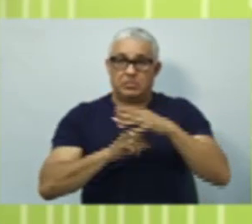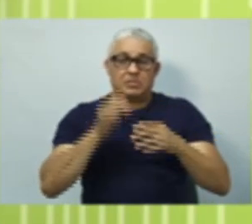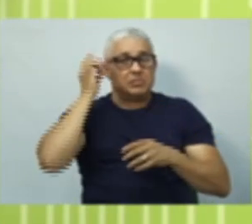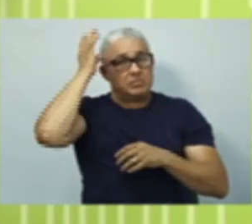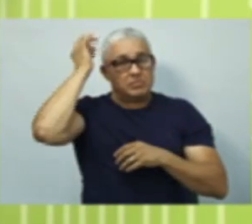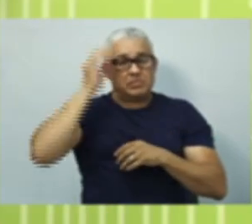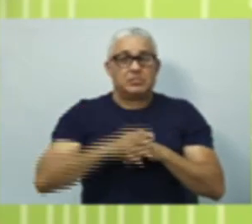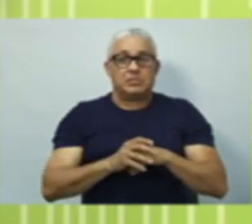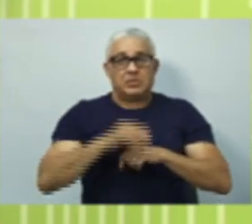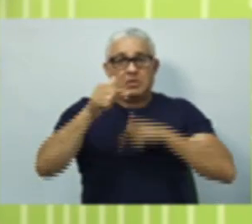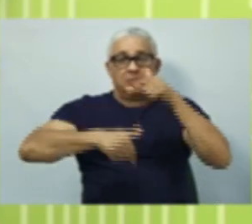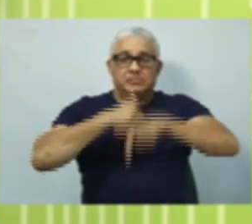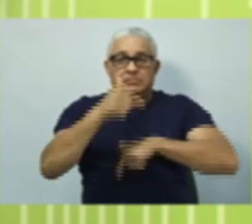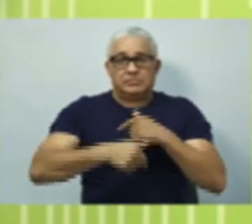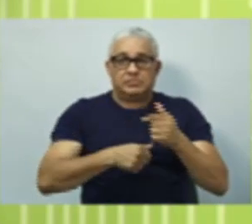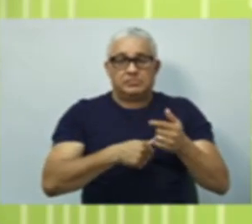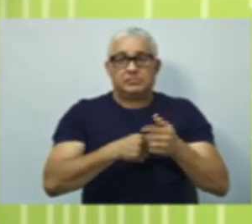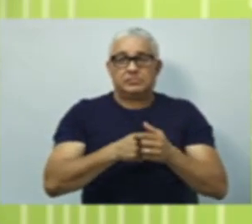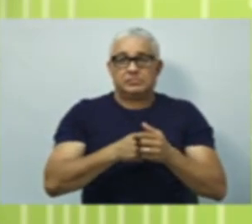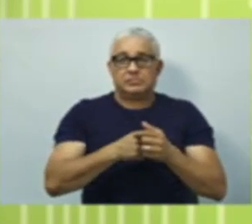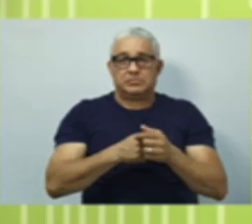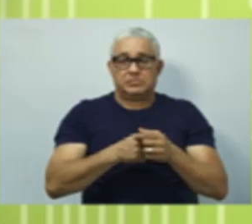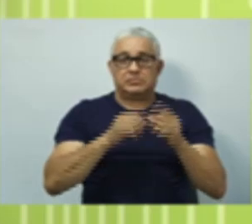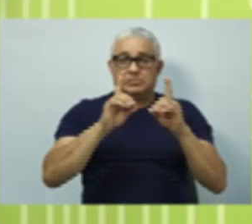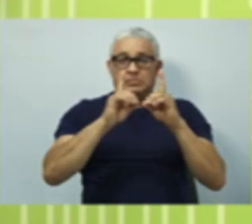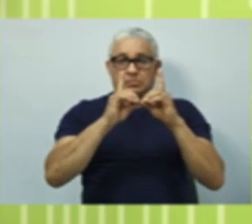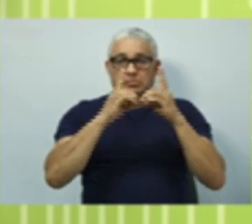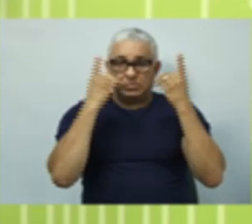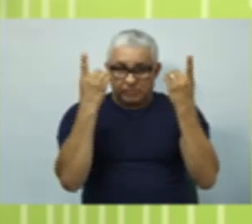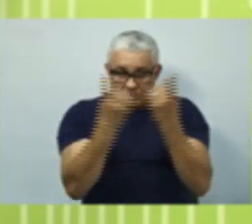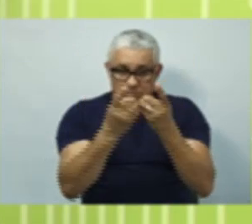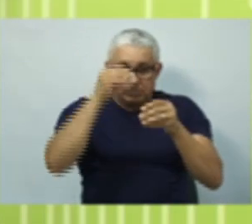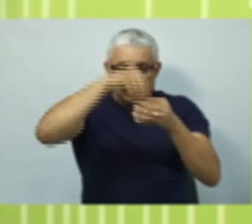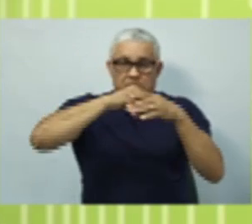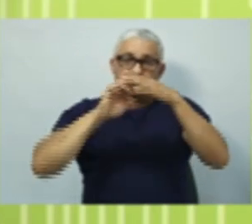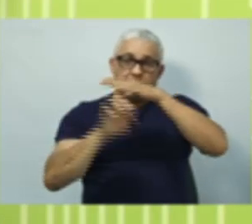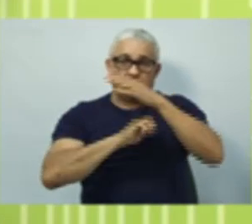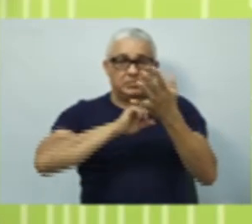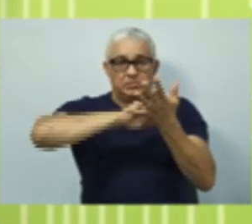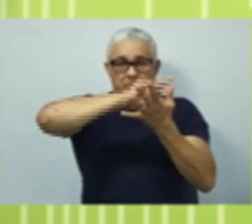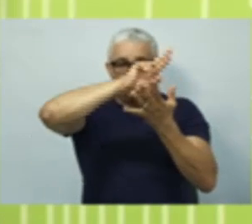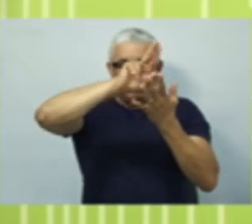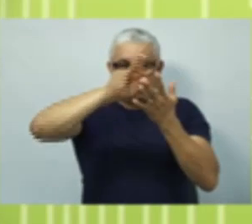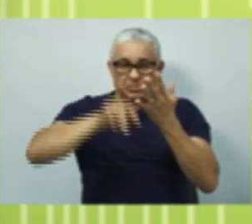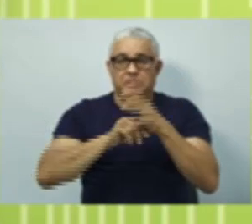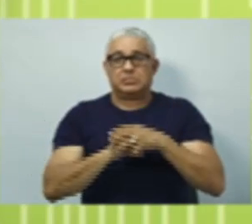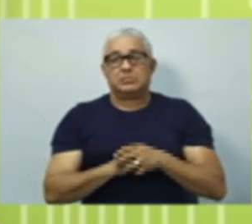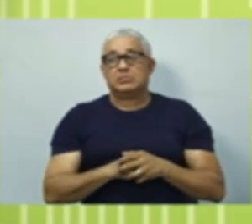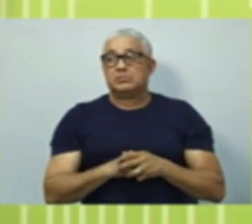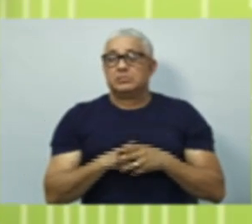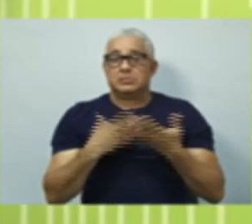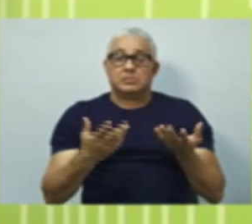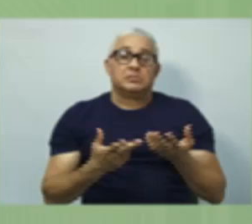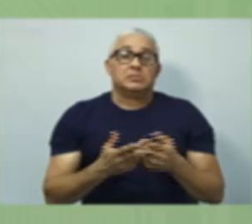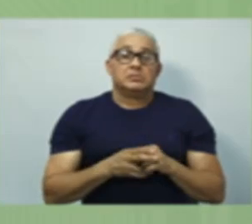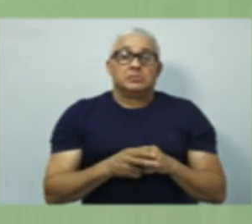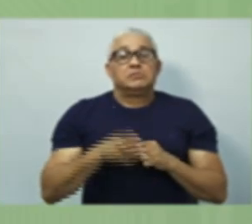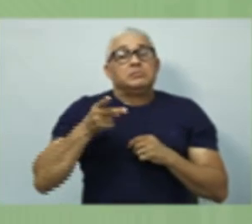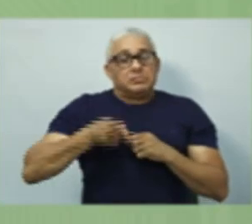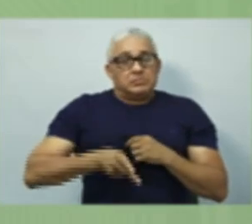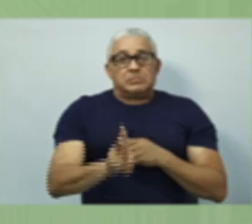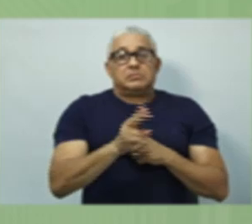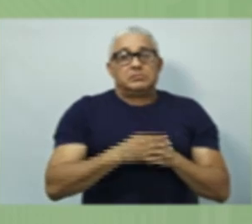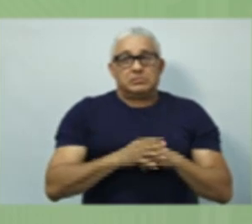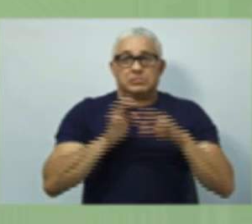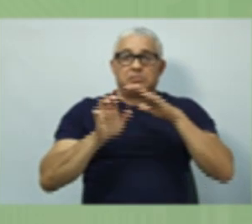seu funcionamento, ela se divide por departamentos dentro das empresas. Então, falando ainda sobre